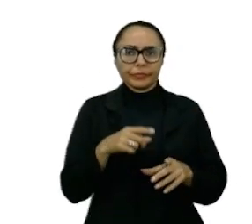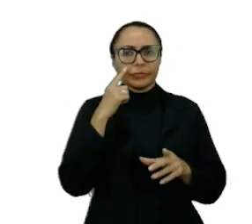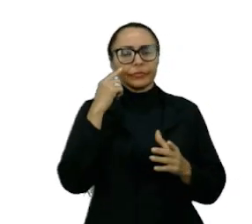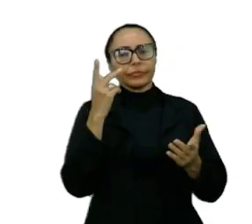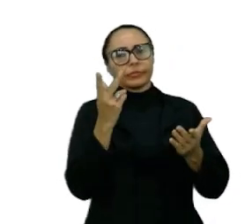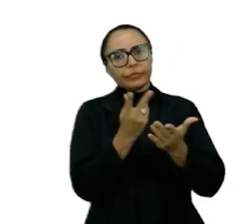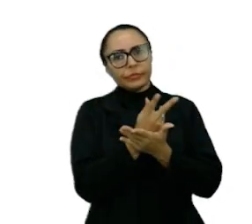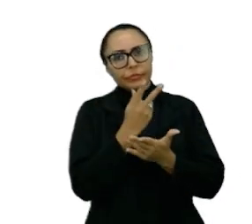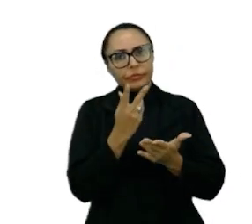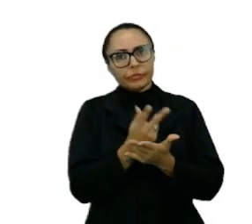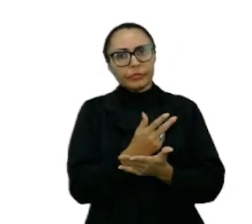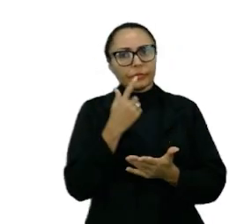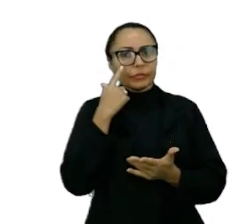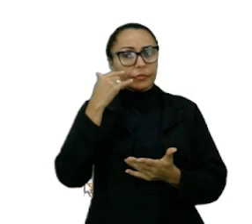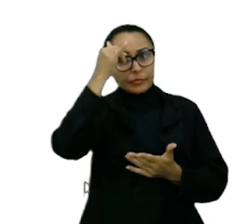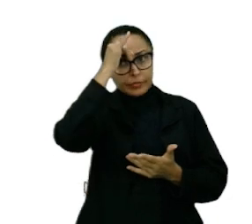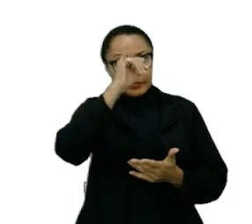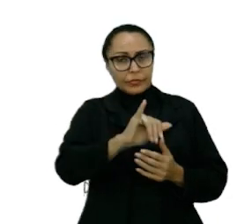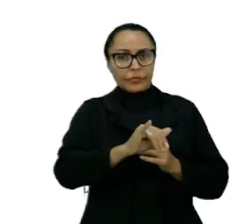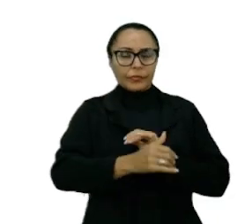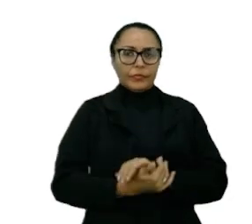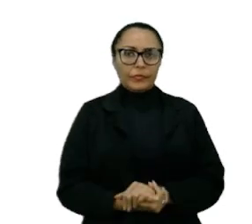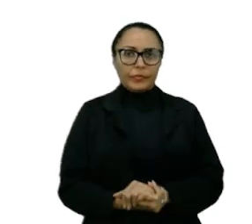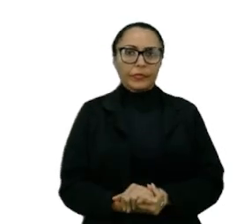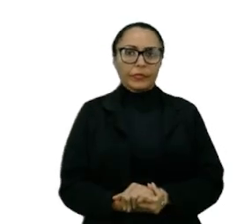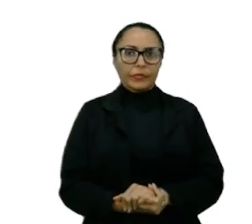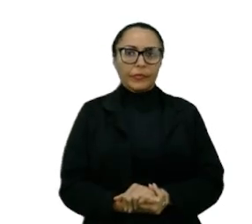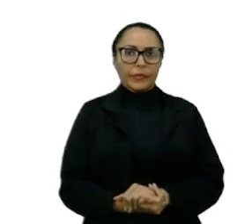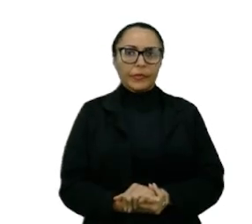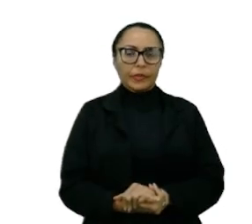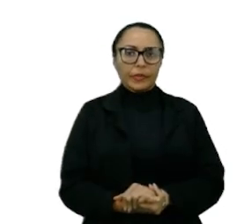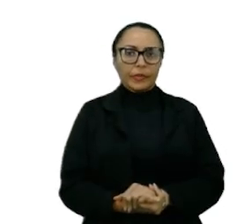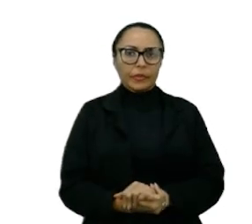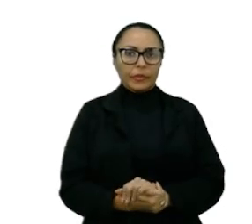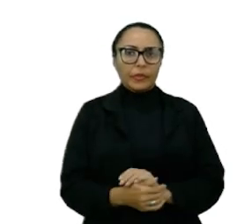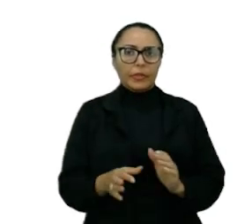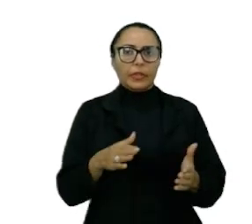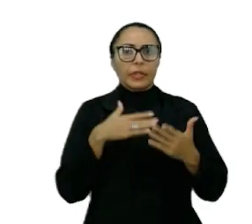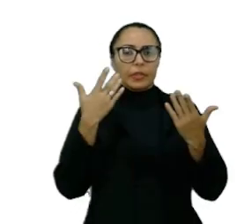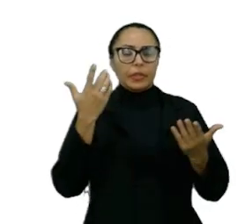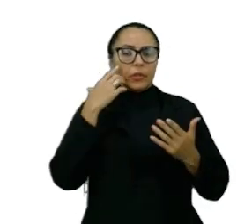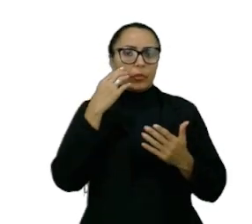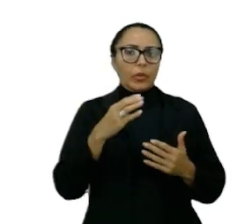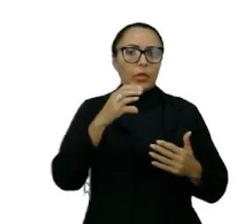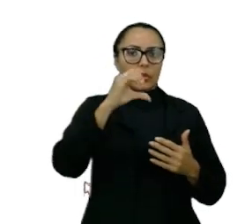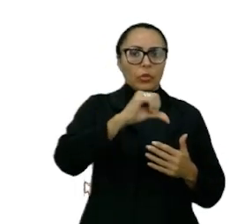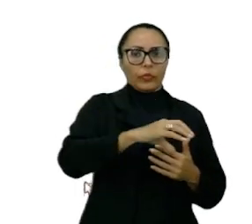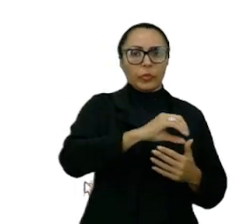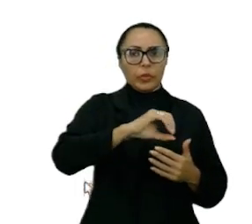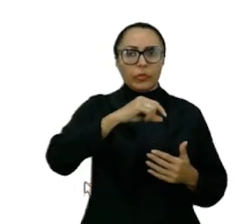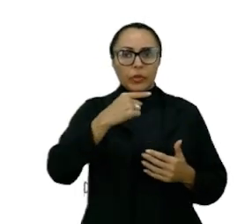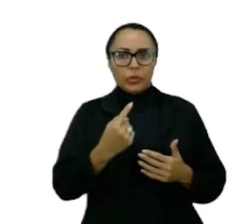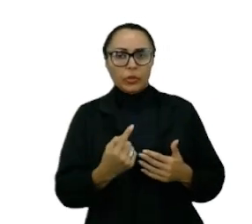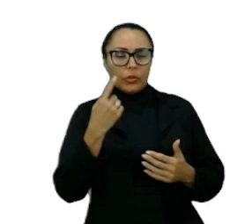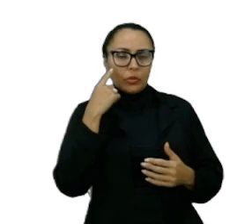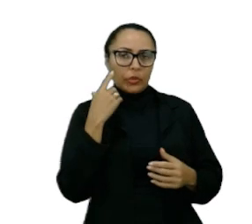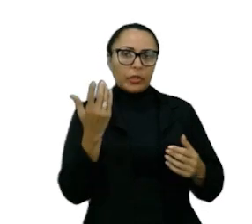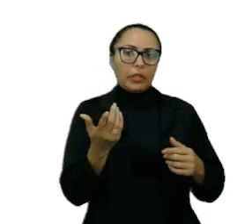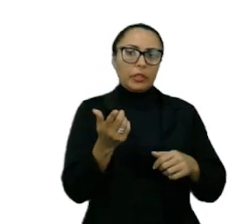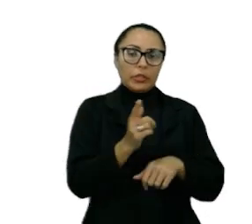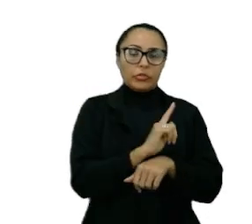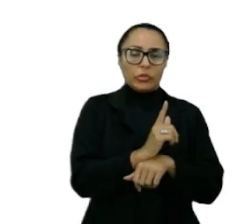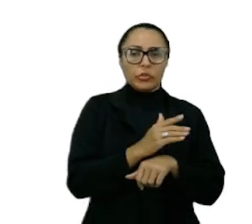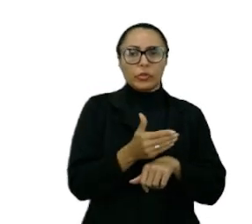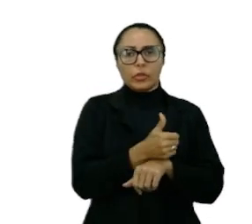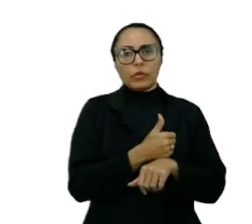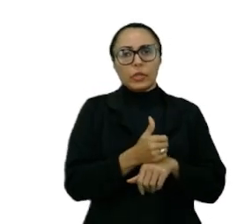erros a evitar. Então, a ISO 9001, que é da gestão da qualidade nas empresas,